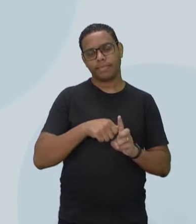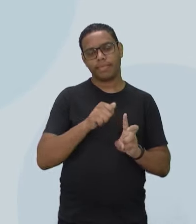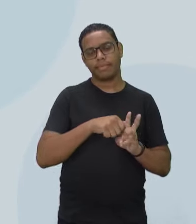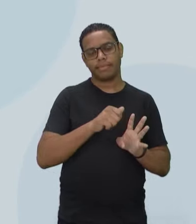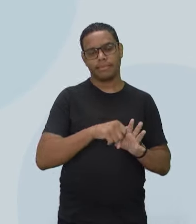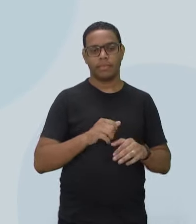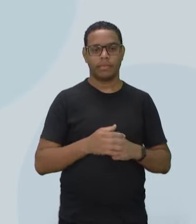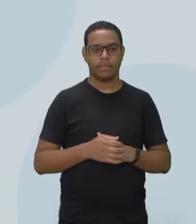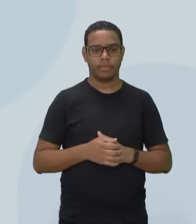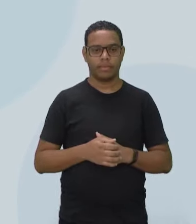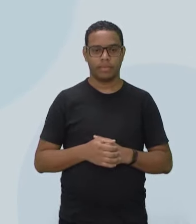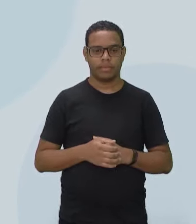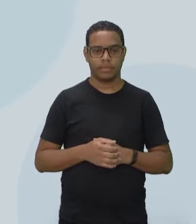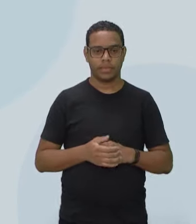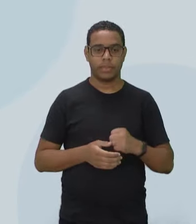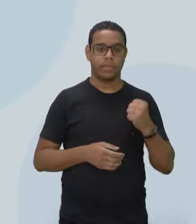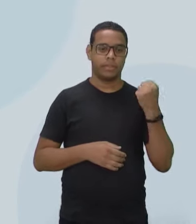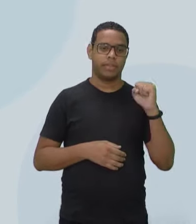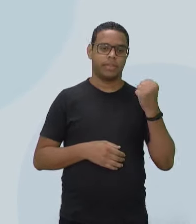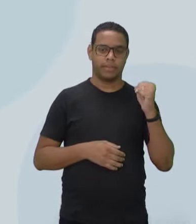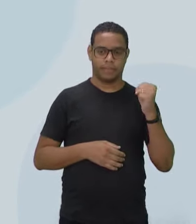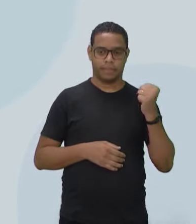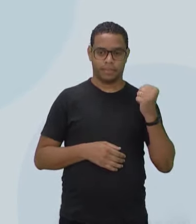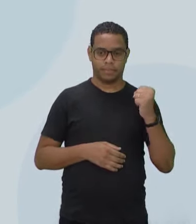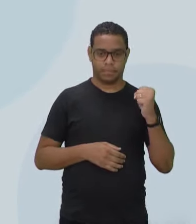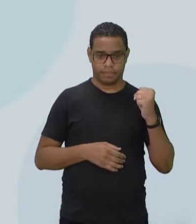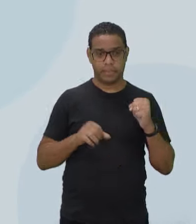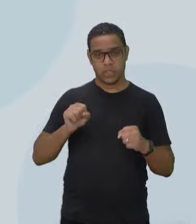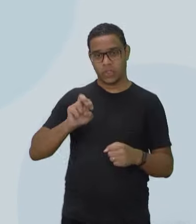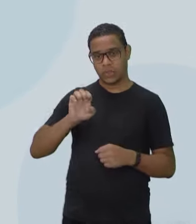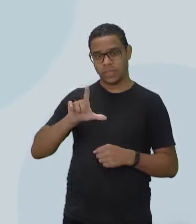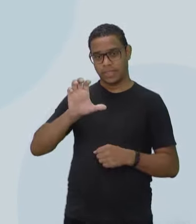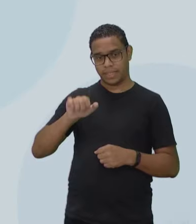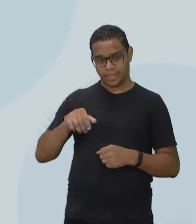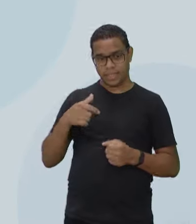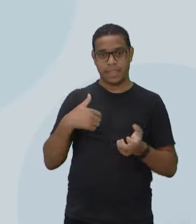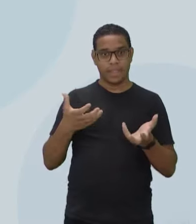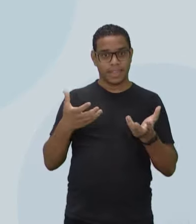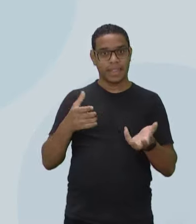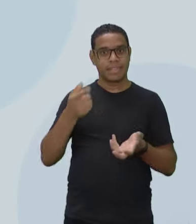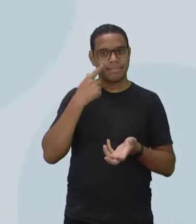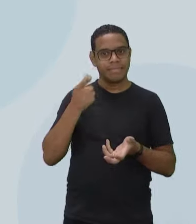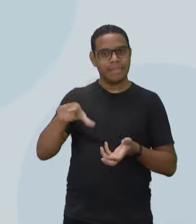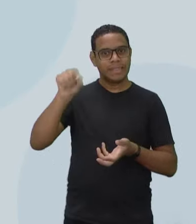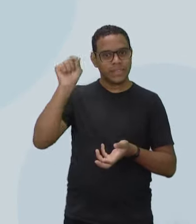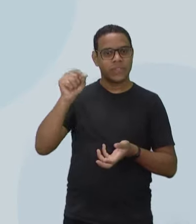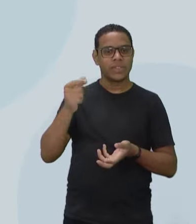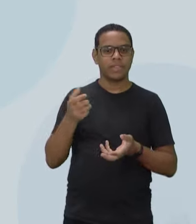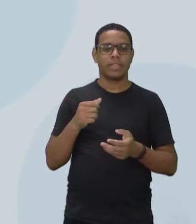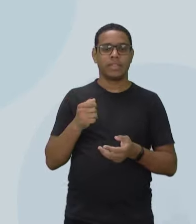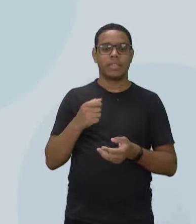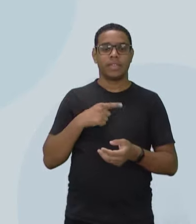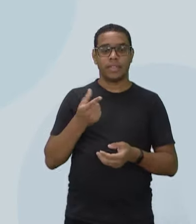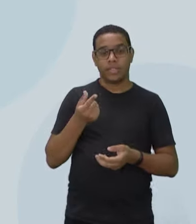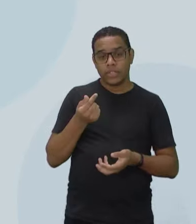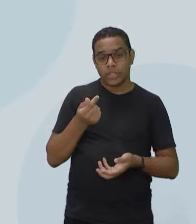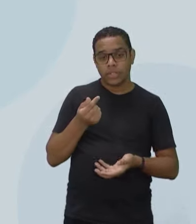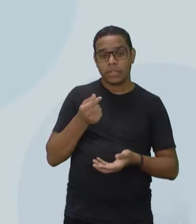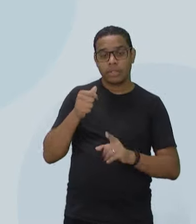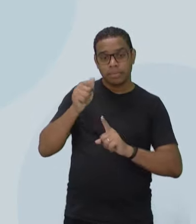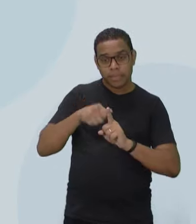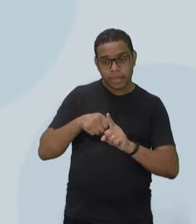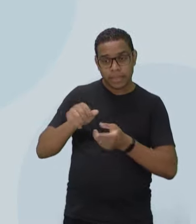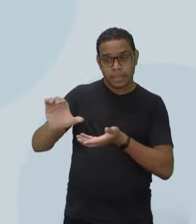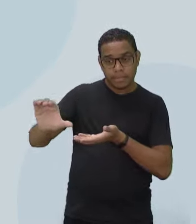mês. E na carta 8, que era a carta que a Sueli e o Heitor queriam sempre tirar, receber parte do pagamento